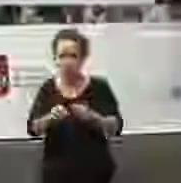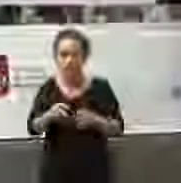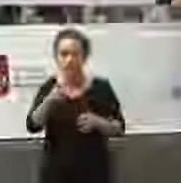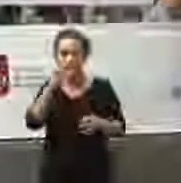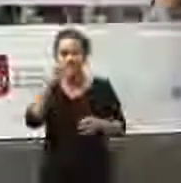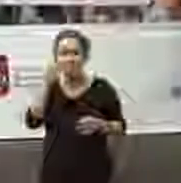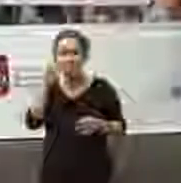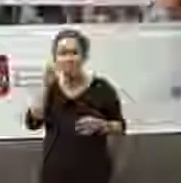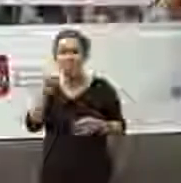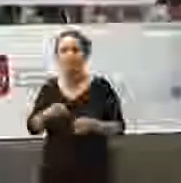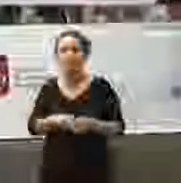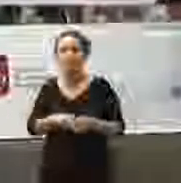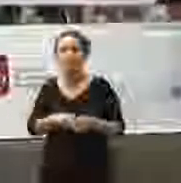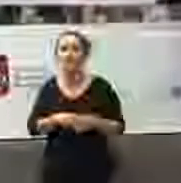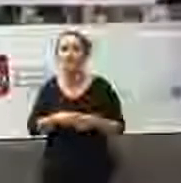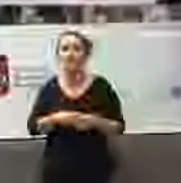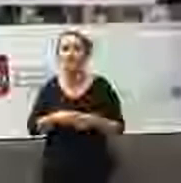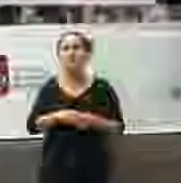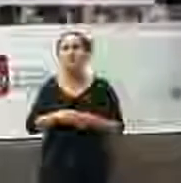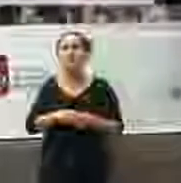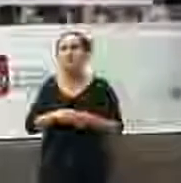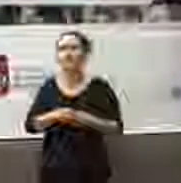tratar a